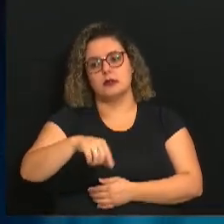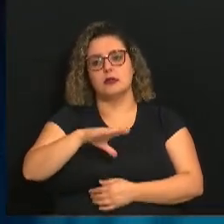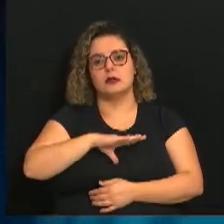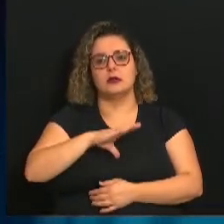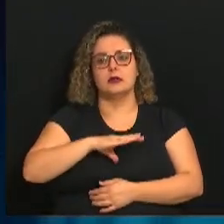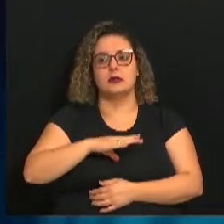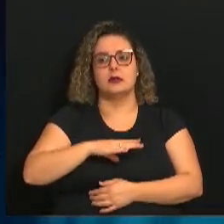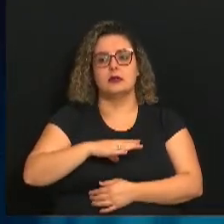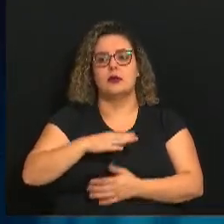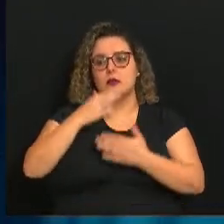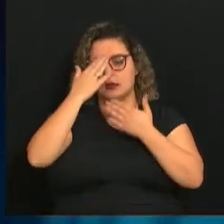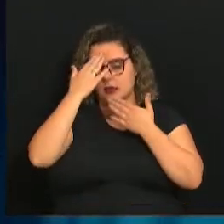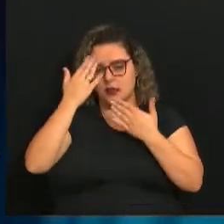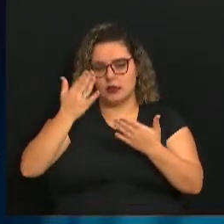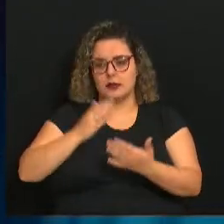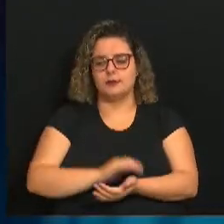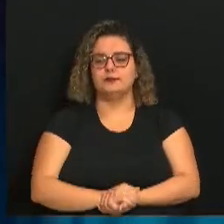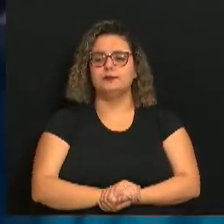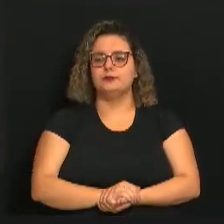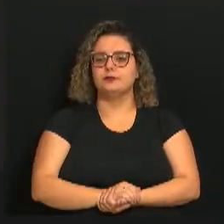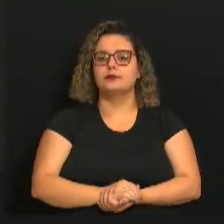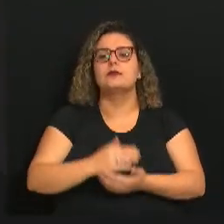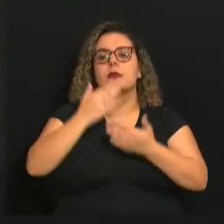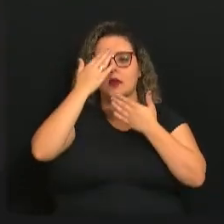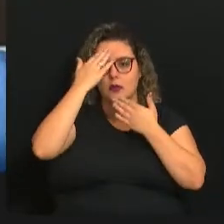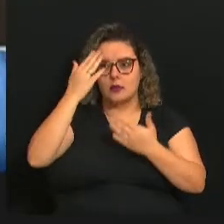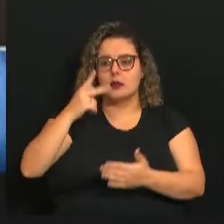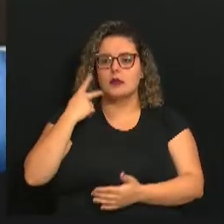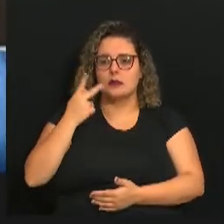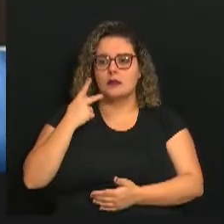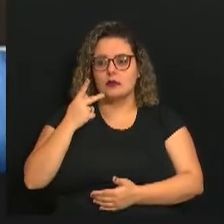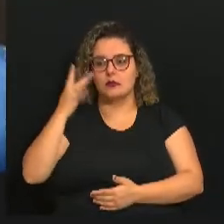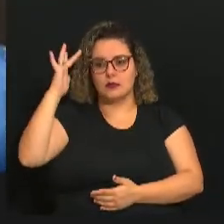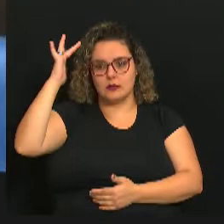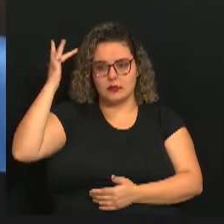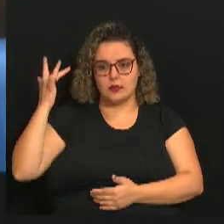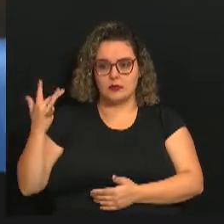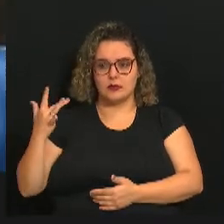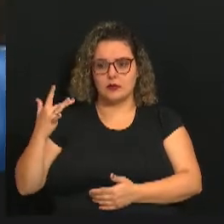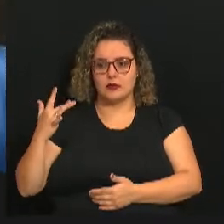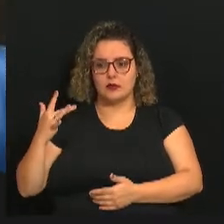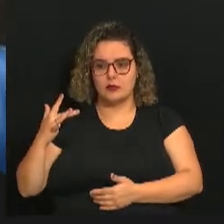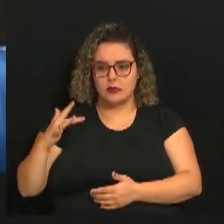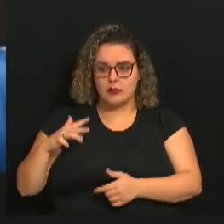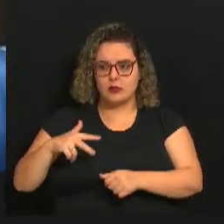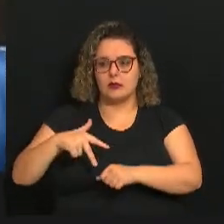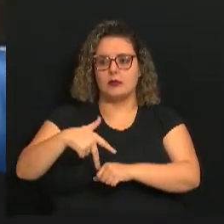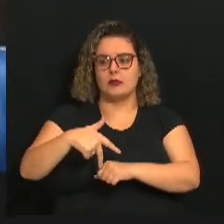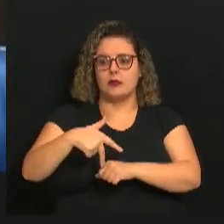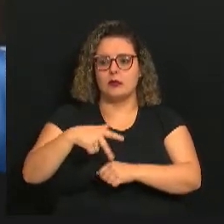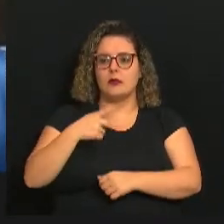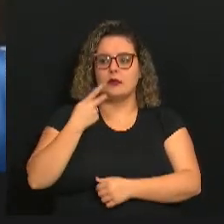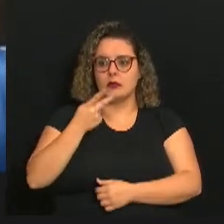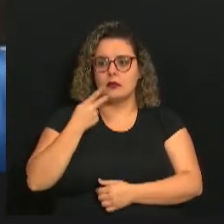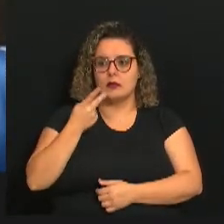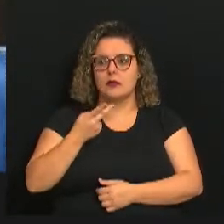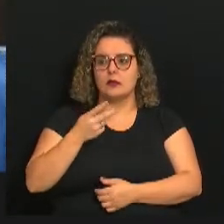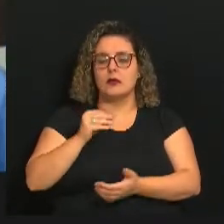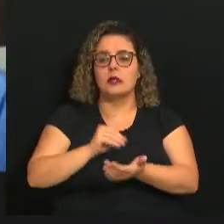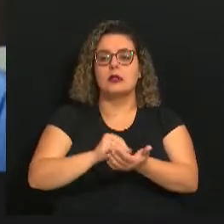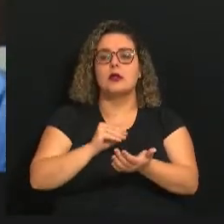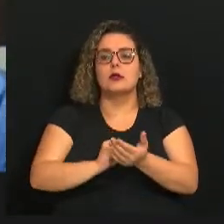viu, gente? Obrigado, vereadora Guida, e até reforçando isso que a vereadora disse, na última